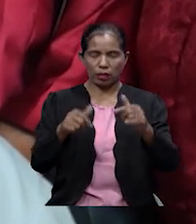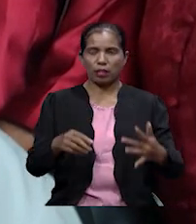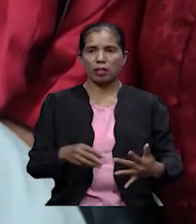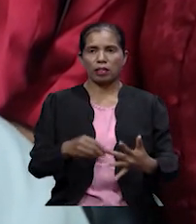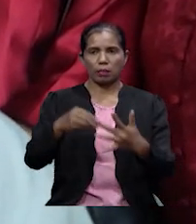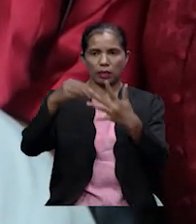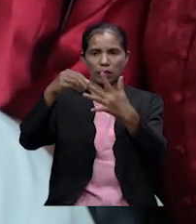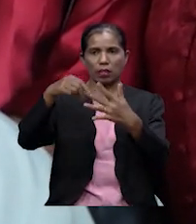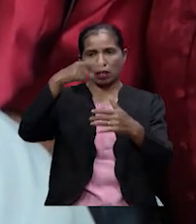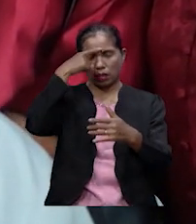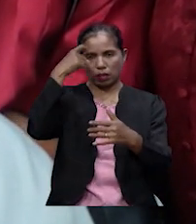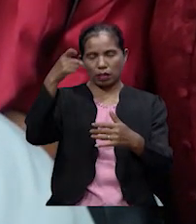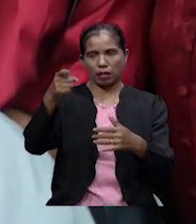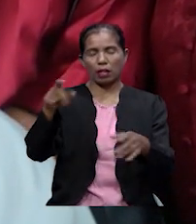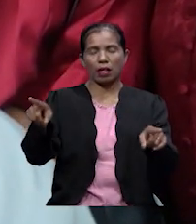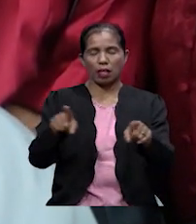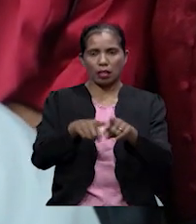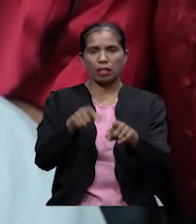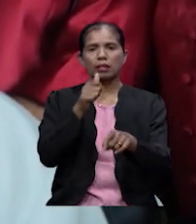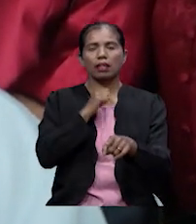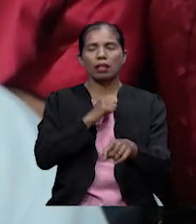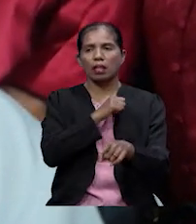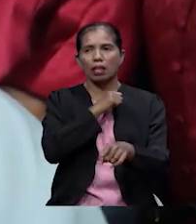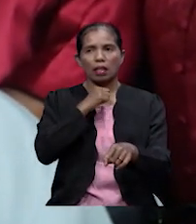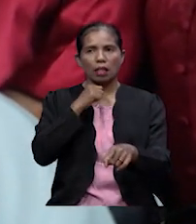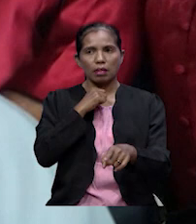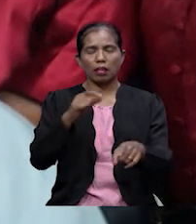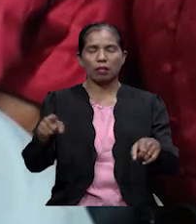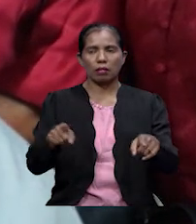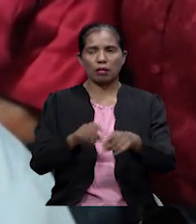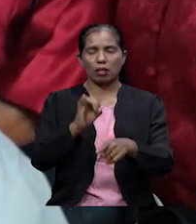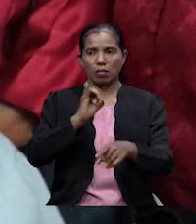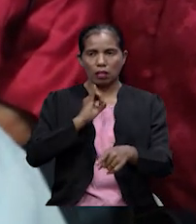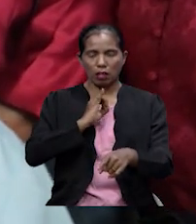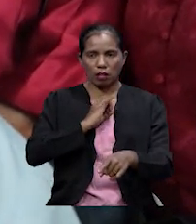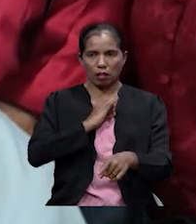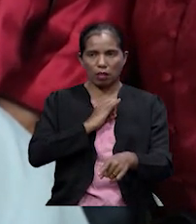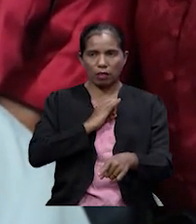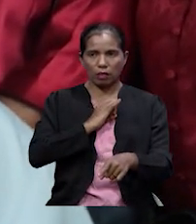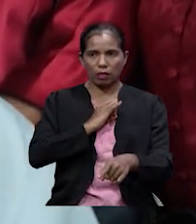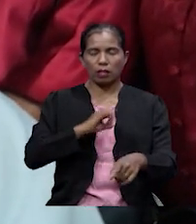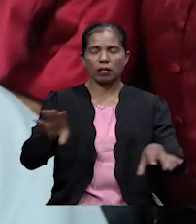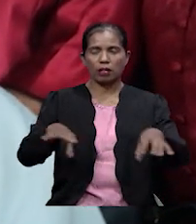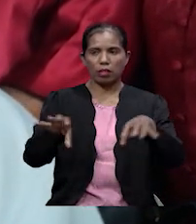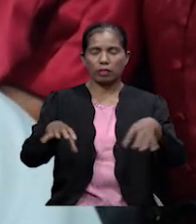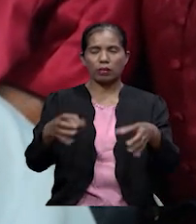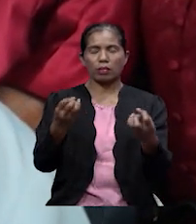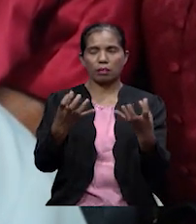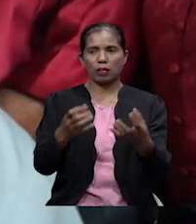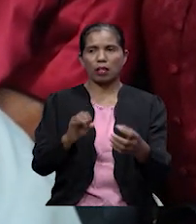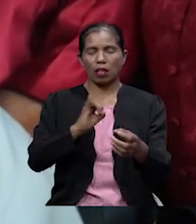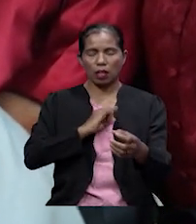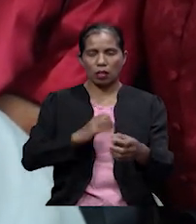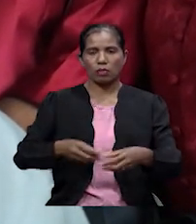tamba nudar amlulik no nudar salesiano hau servisu barak hau didika unia